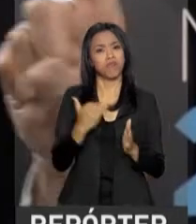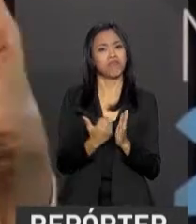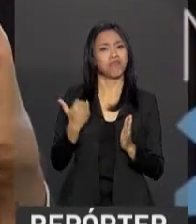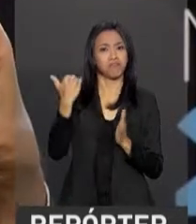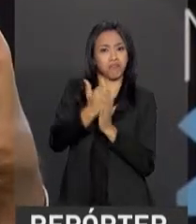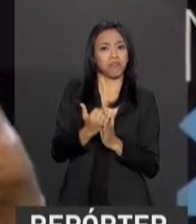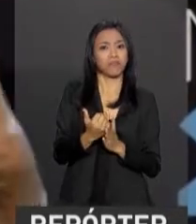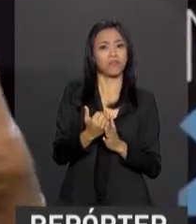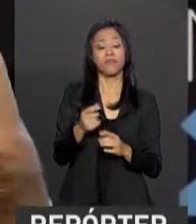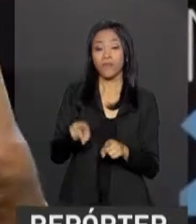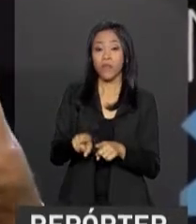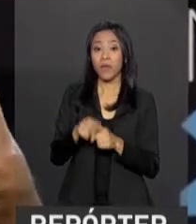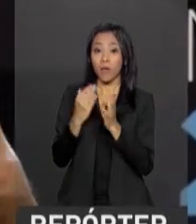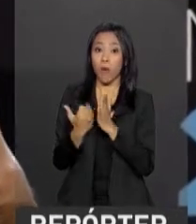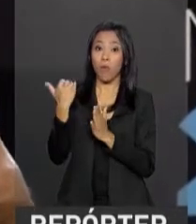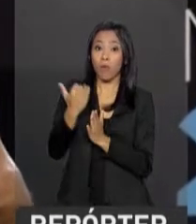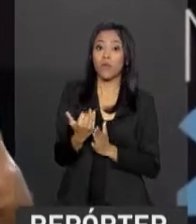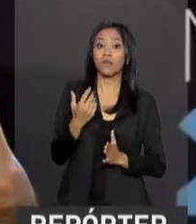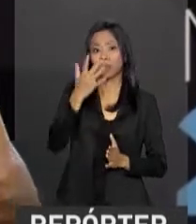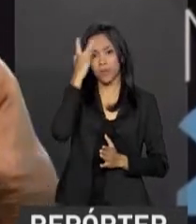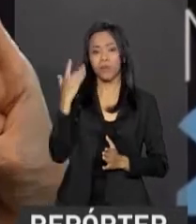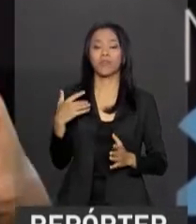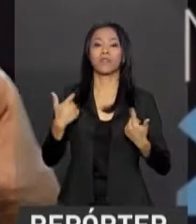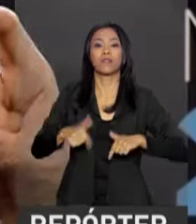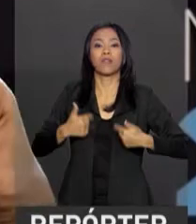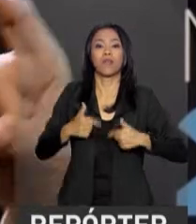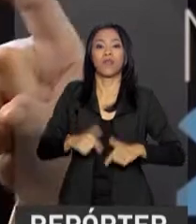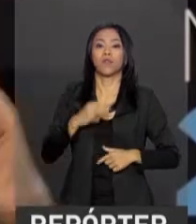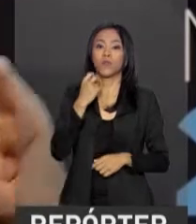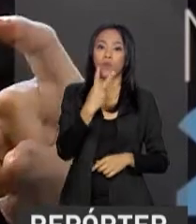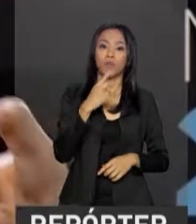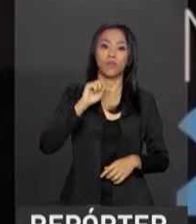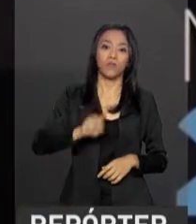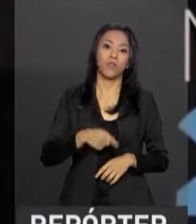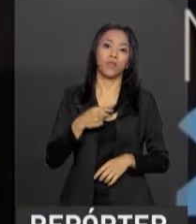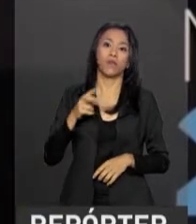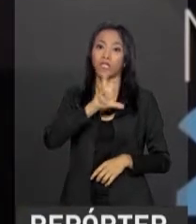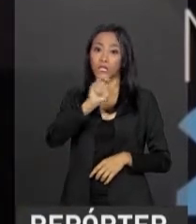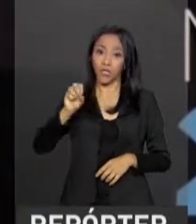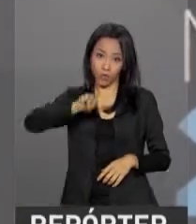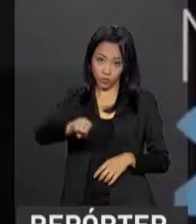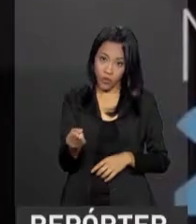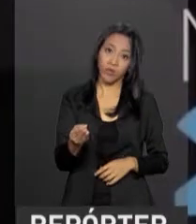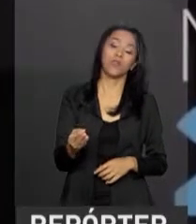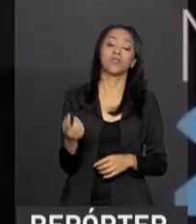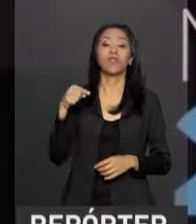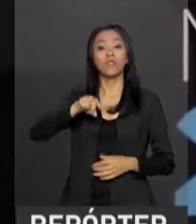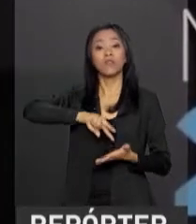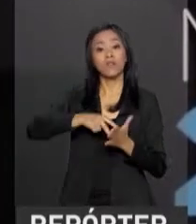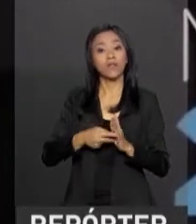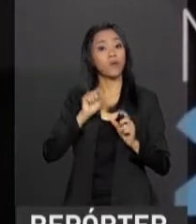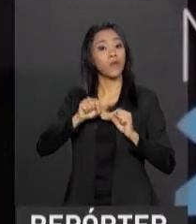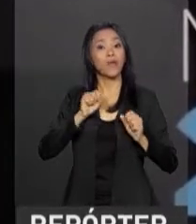e um aumento da população empregada de dois mil milhões de empregos e se a isto gera muita